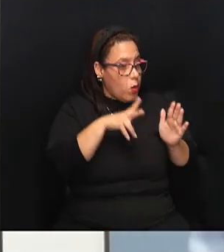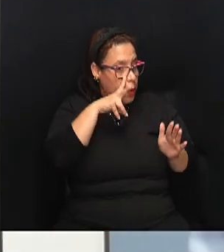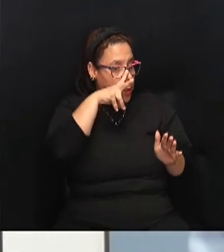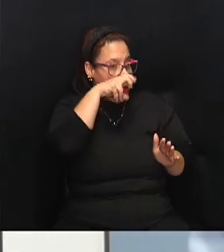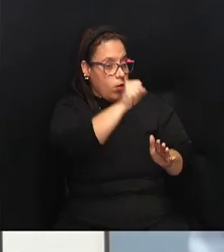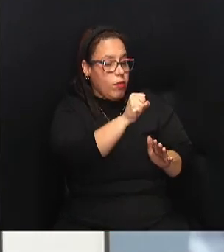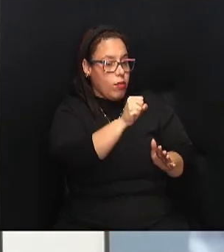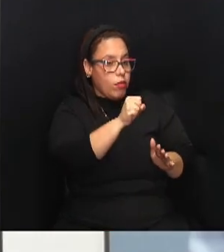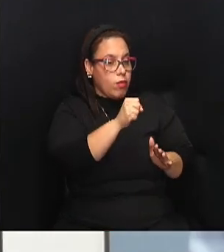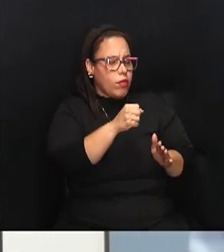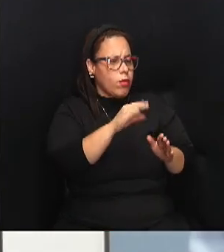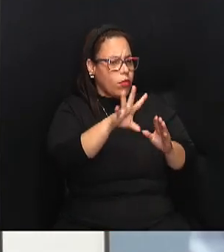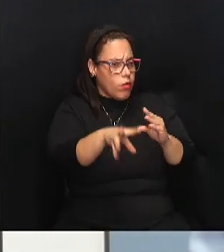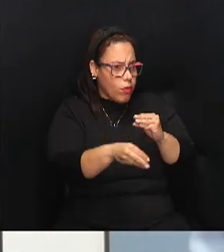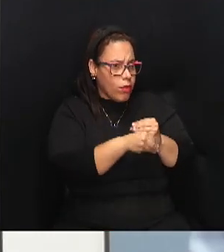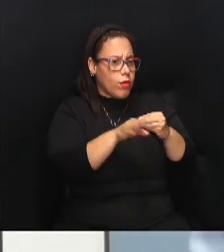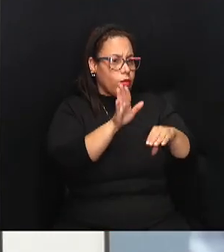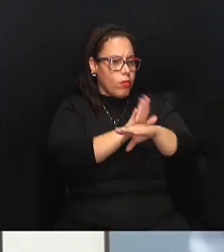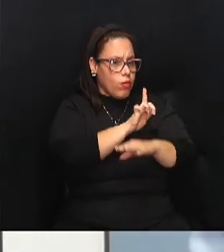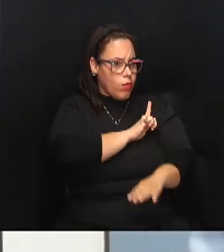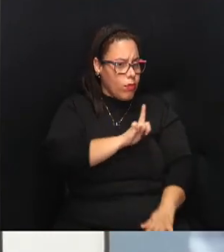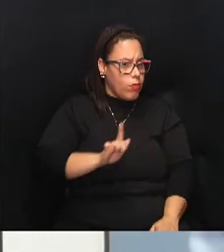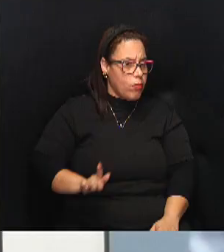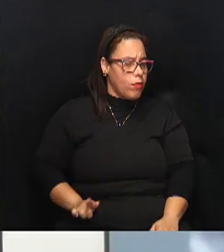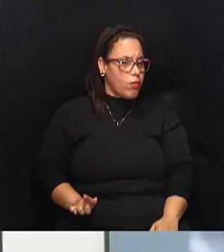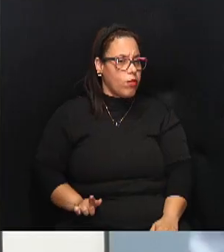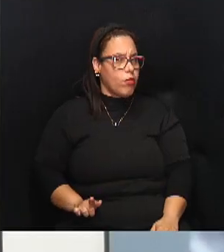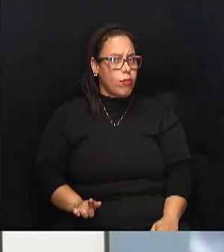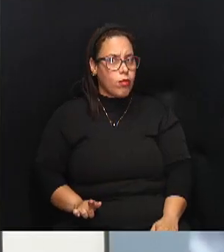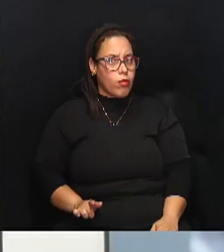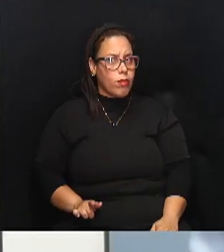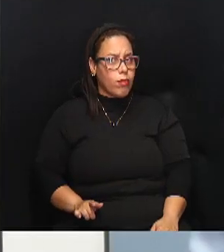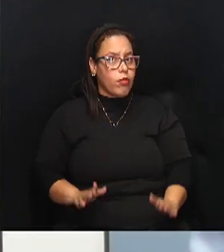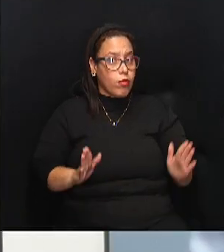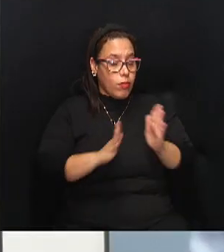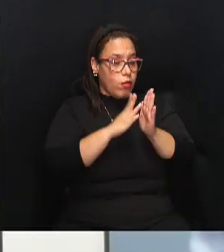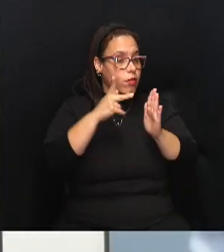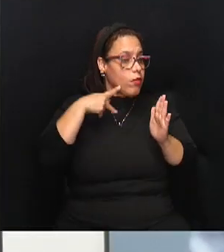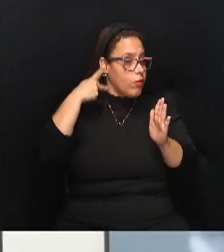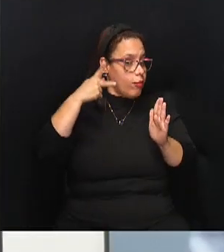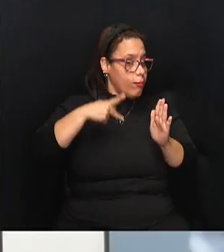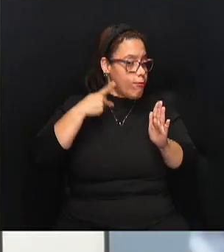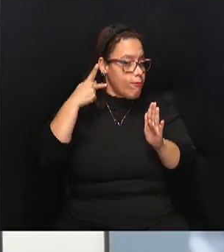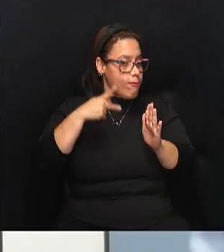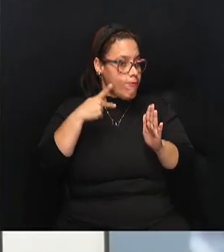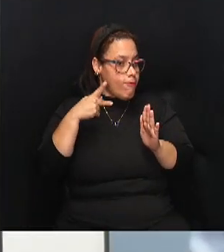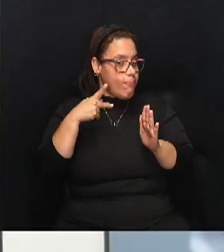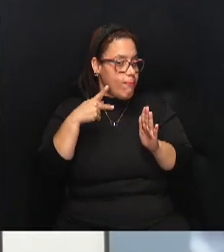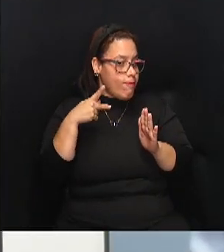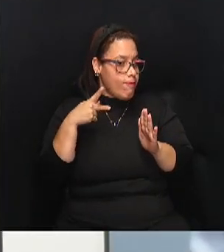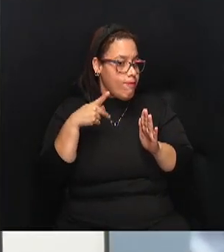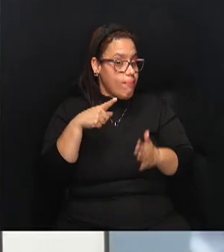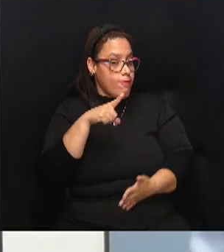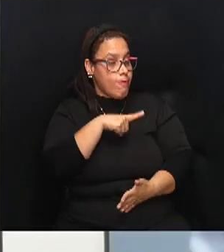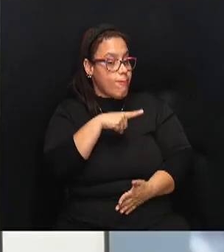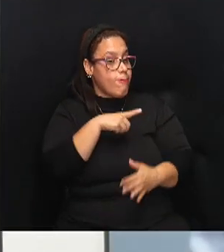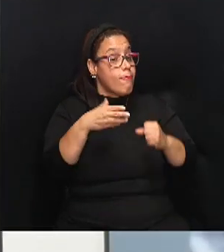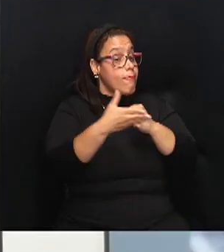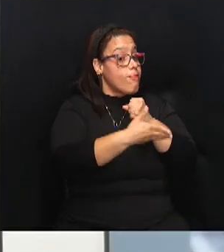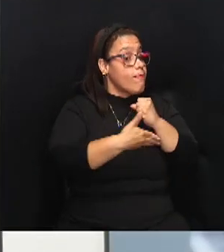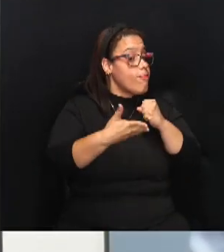a gente mandar uma emenda para ajudar o governo, porque a frente parlamentar, eu acho que ela teria um